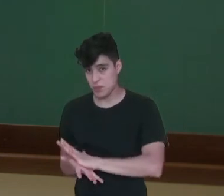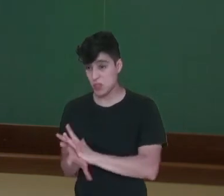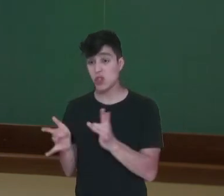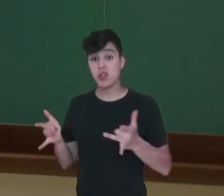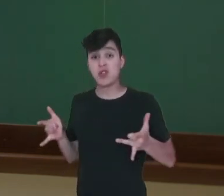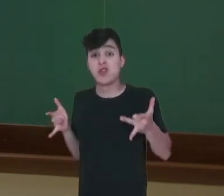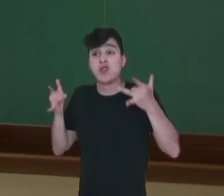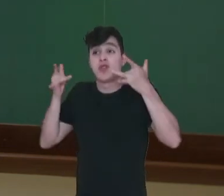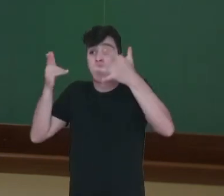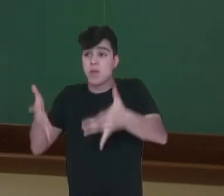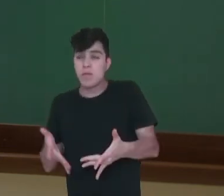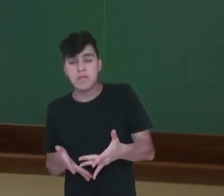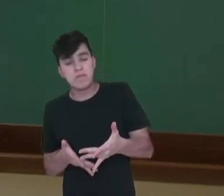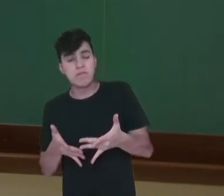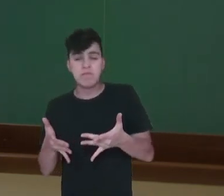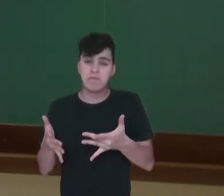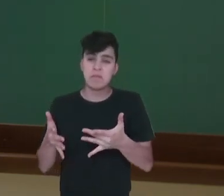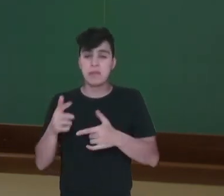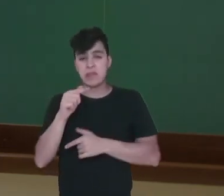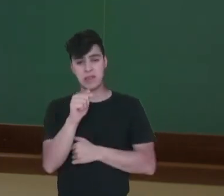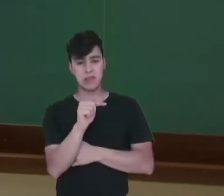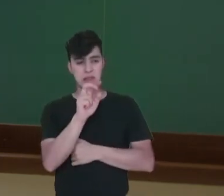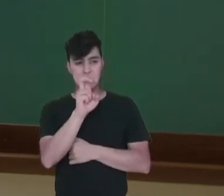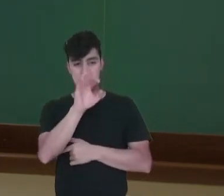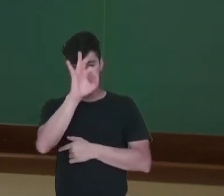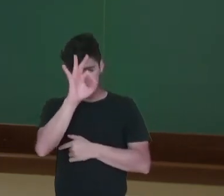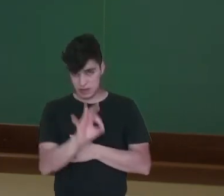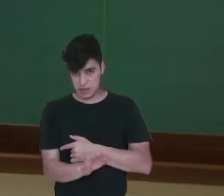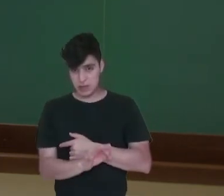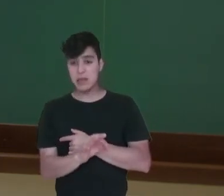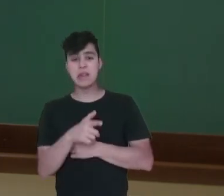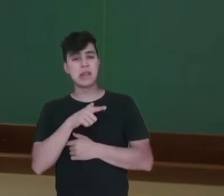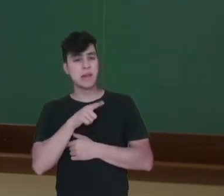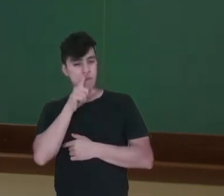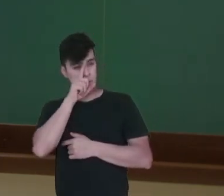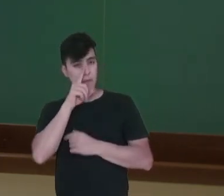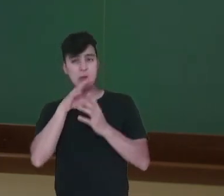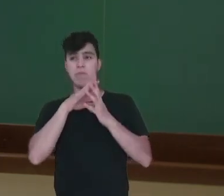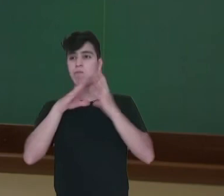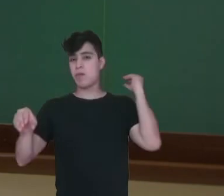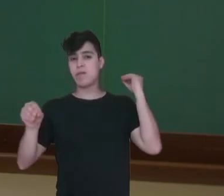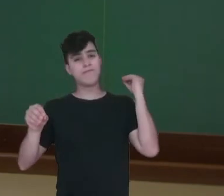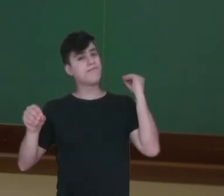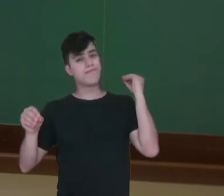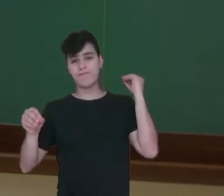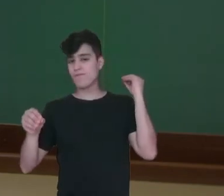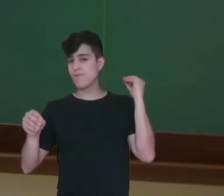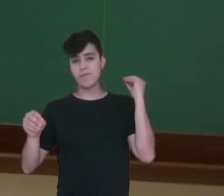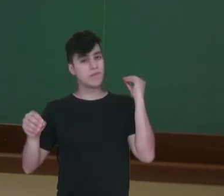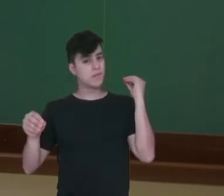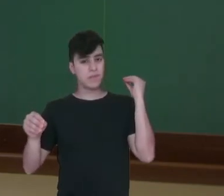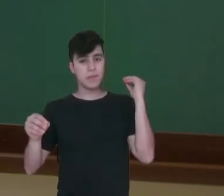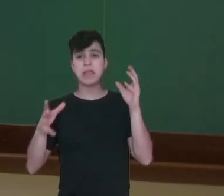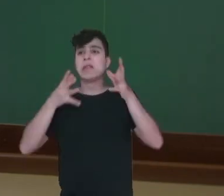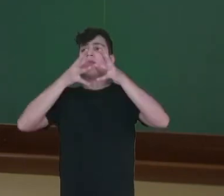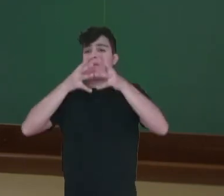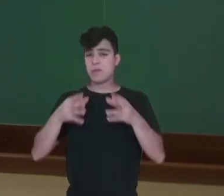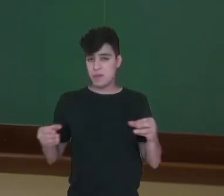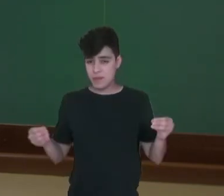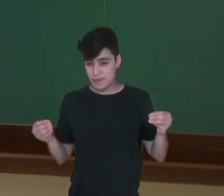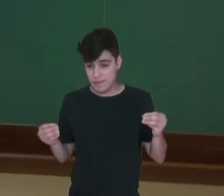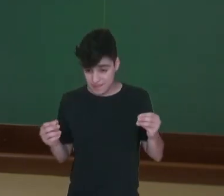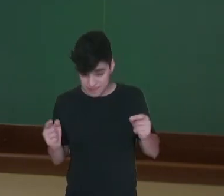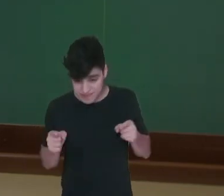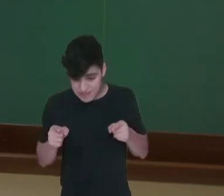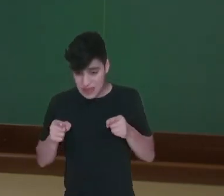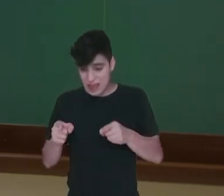restou, acredita-se que 75% está sob risco de extinção total. Então, ela é realmente a